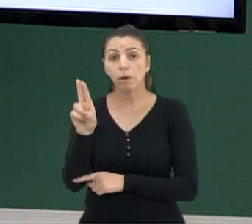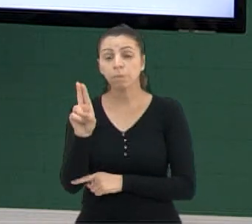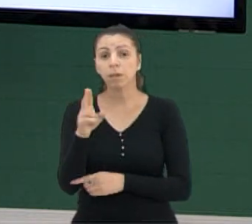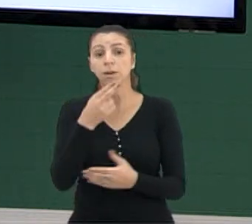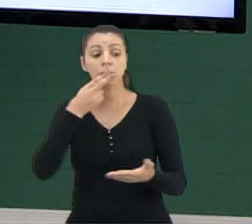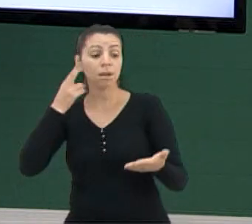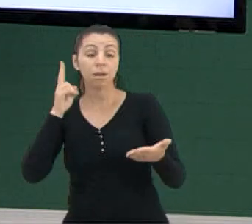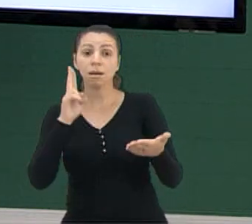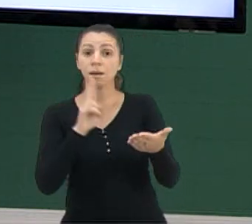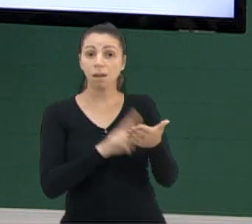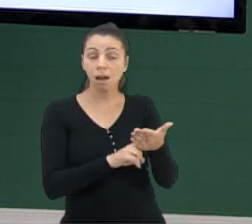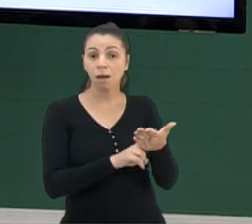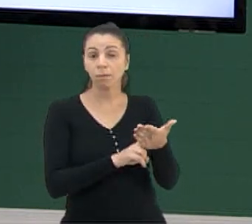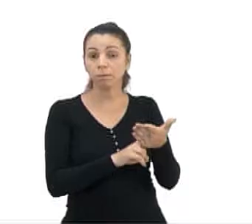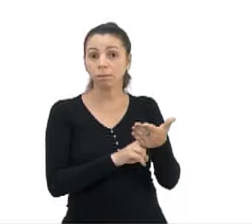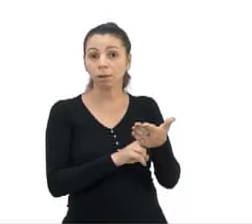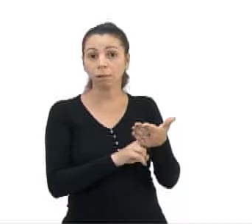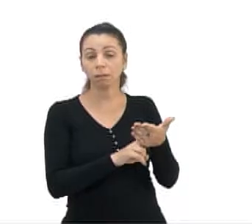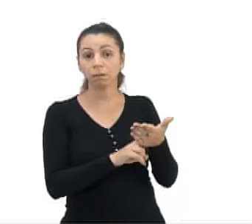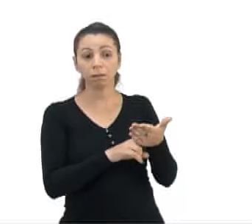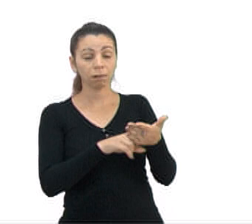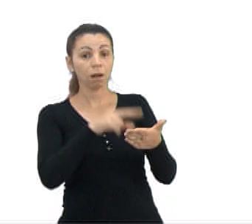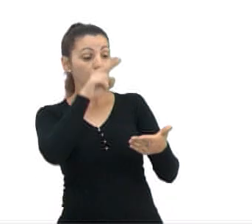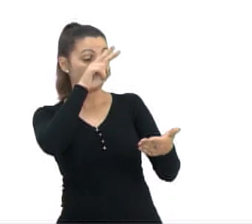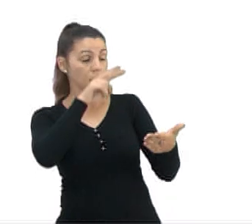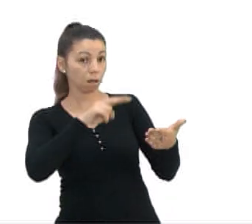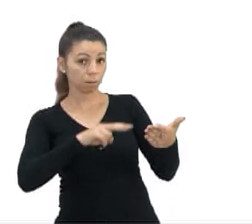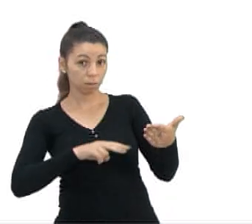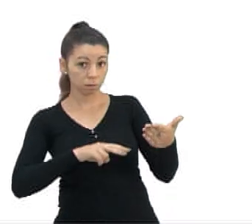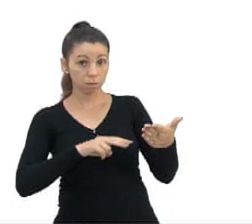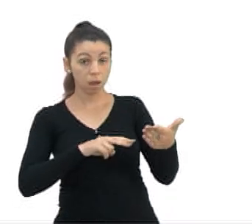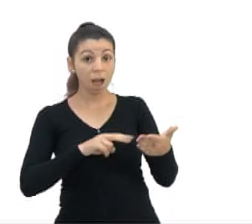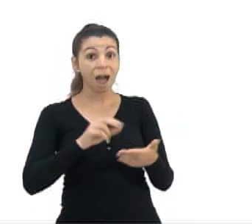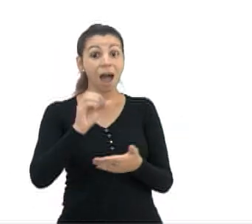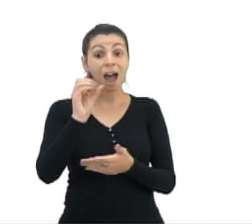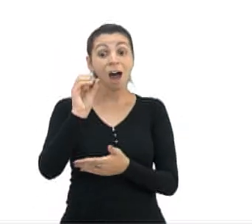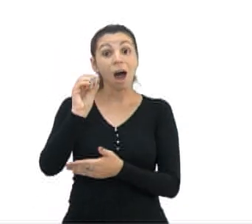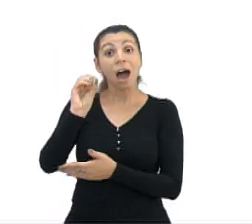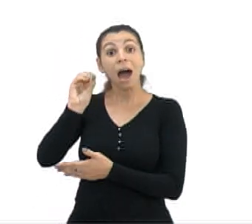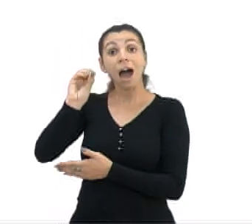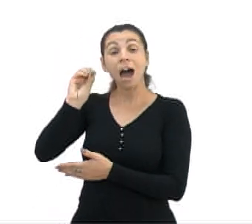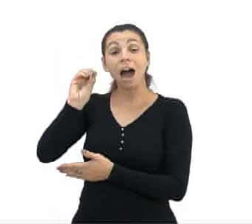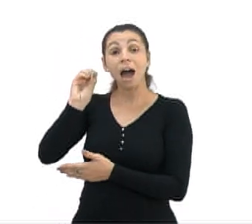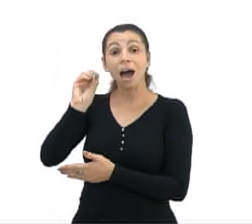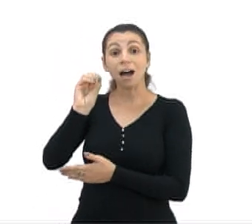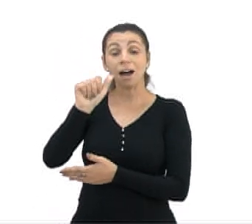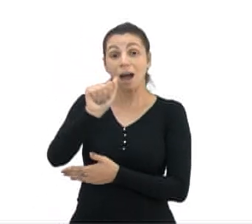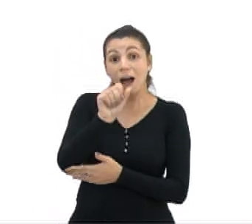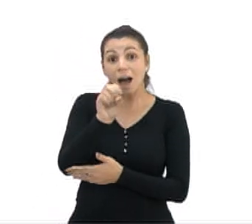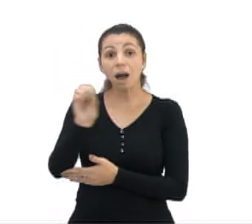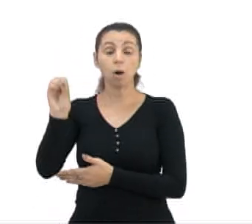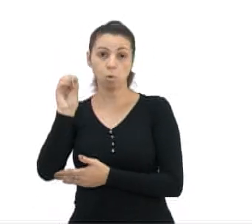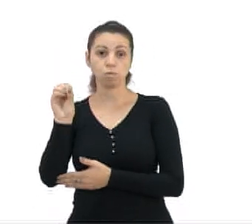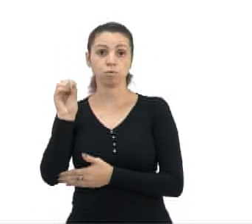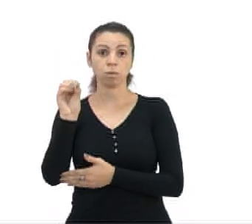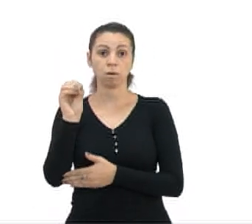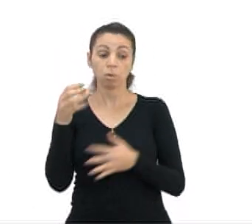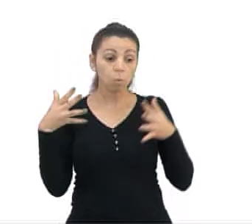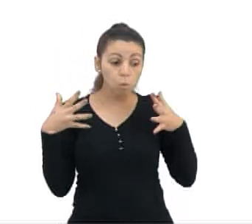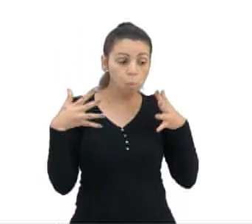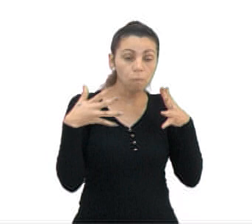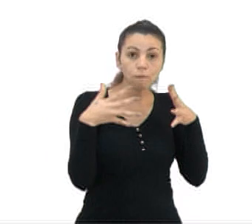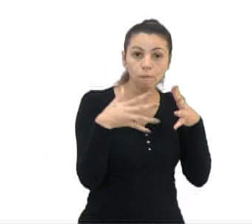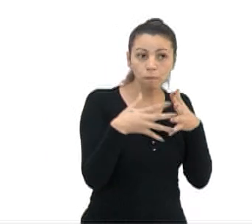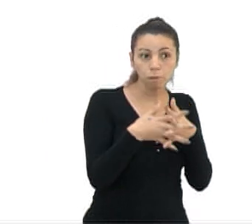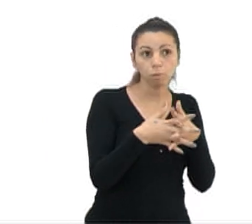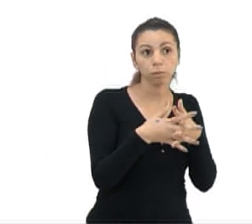carta ao leitor, não confundam com carta do leitor, pessoal. Então, quem é destinado